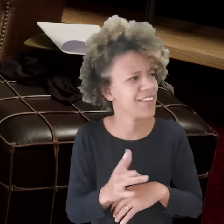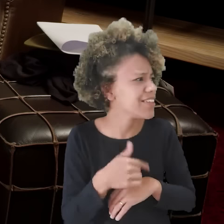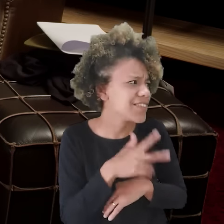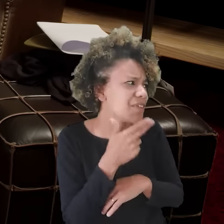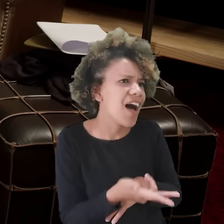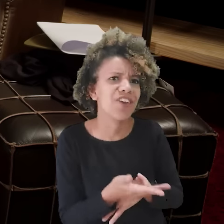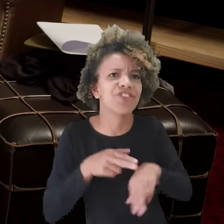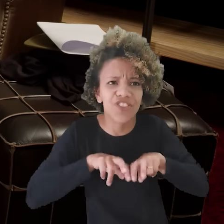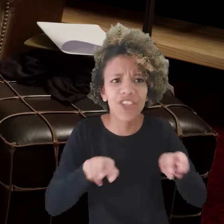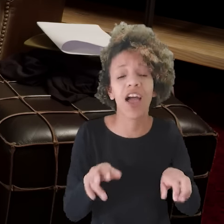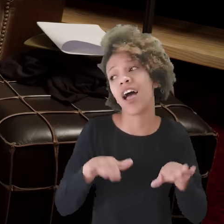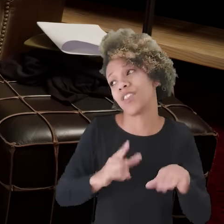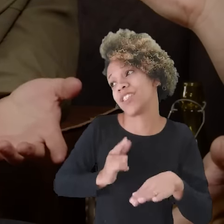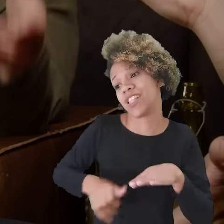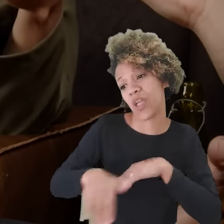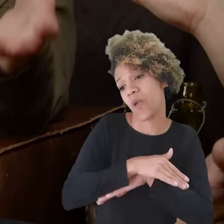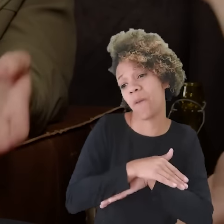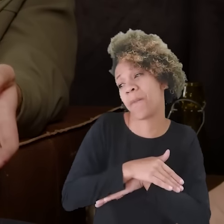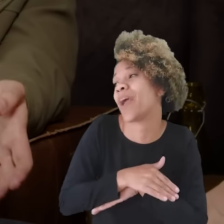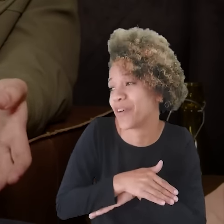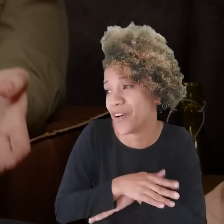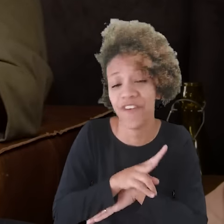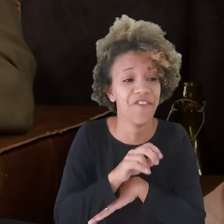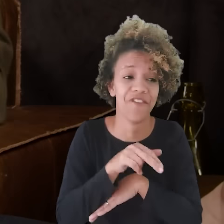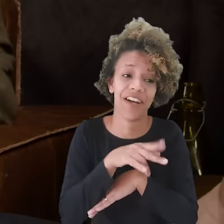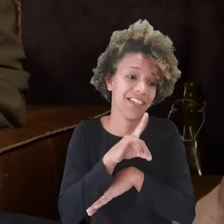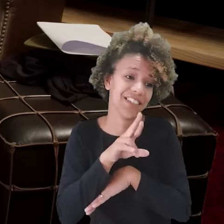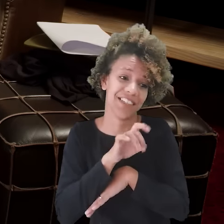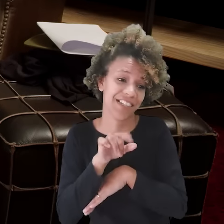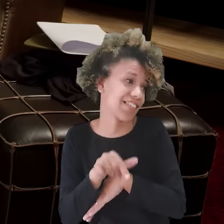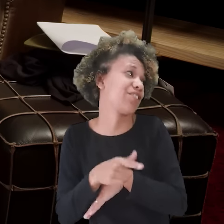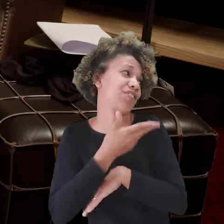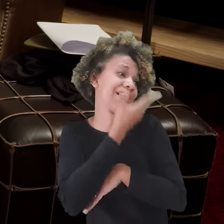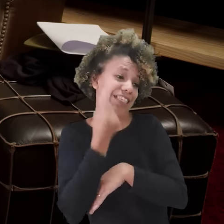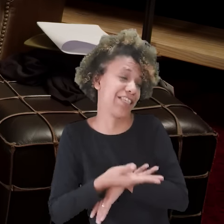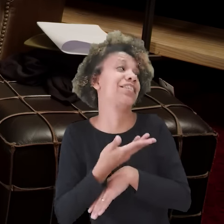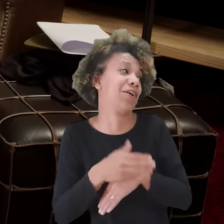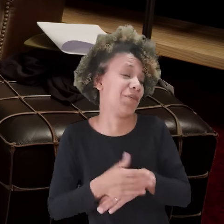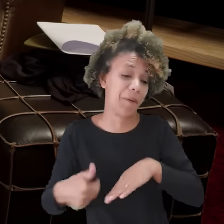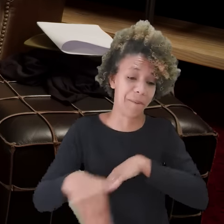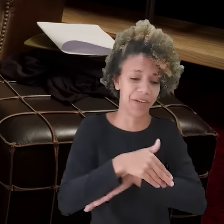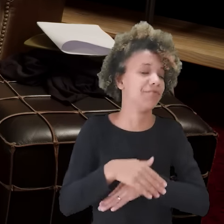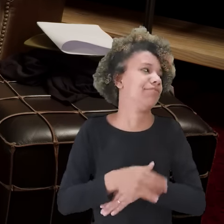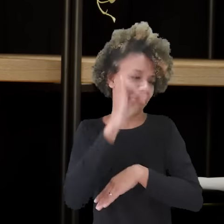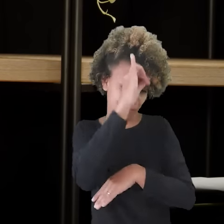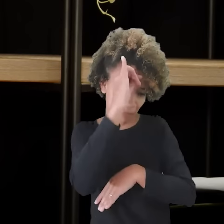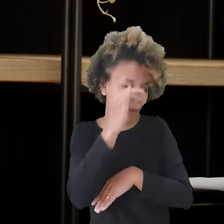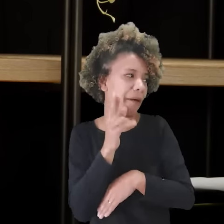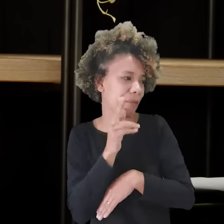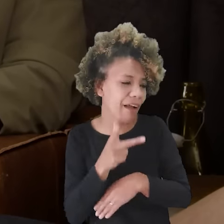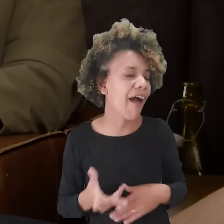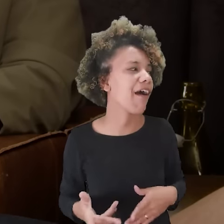o cara coloniza Às vezes tem o bacon no Star Warner você tá deixando babaca